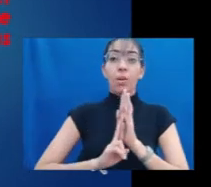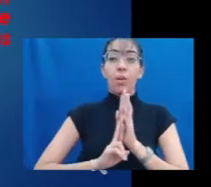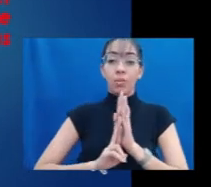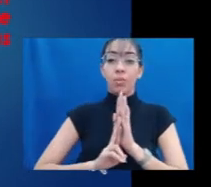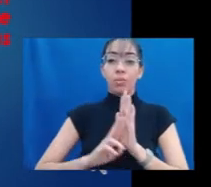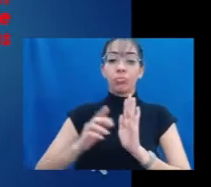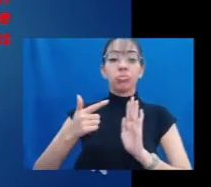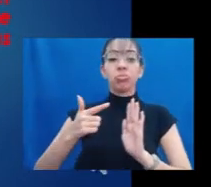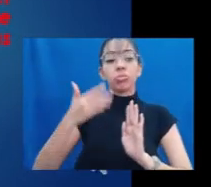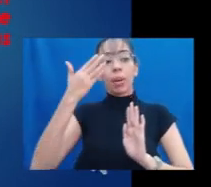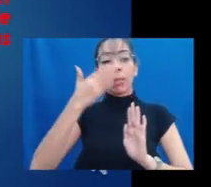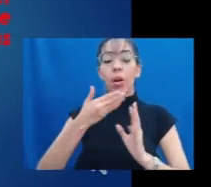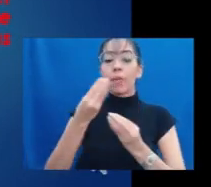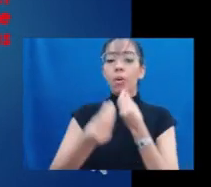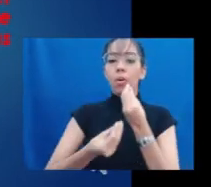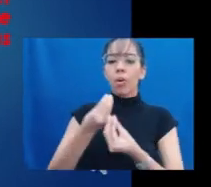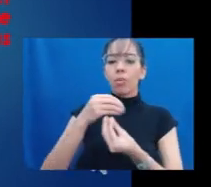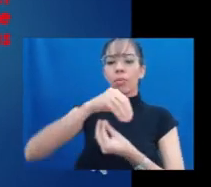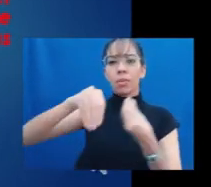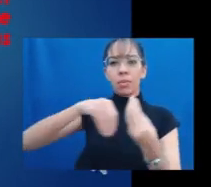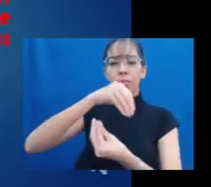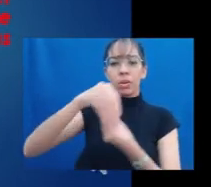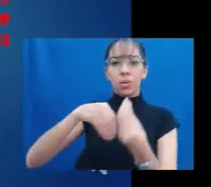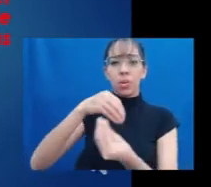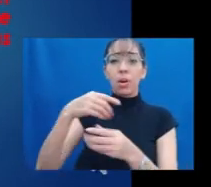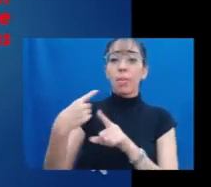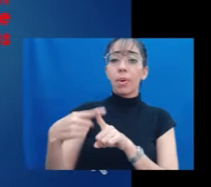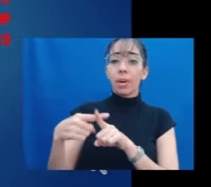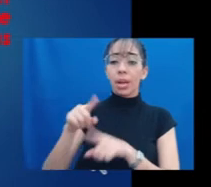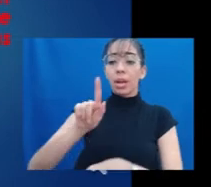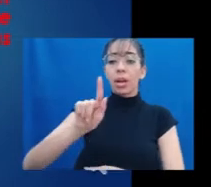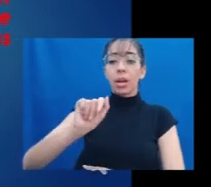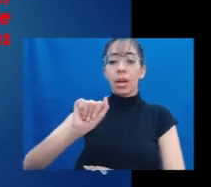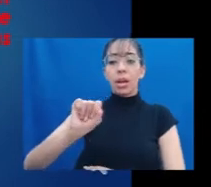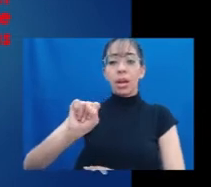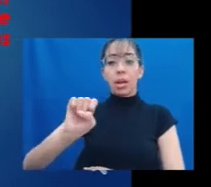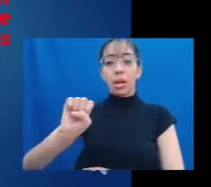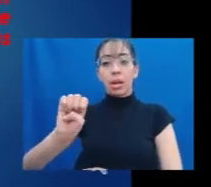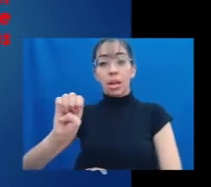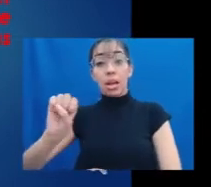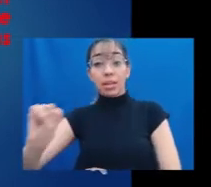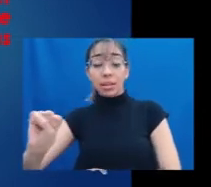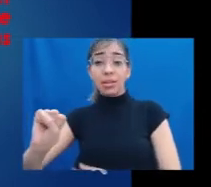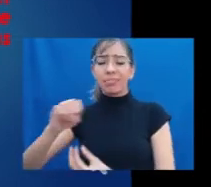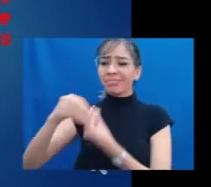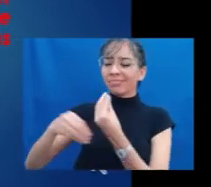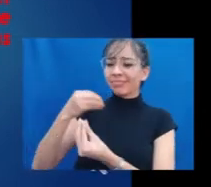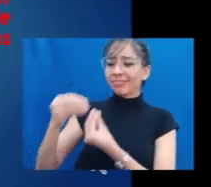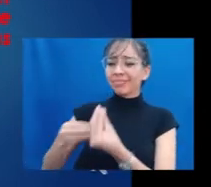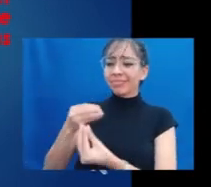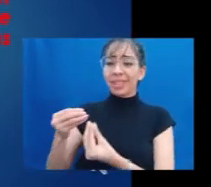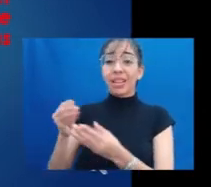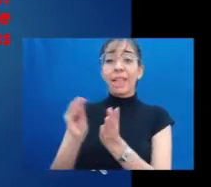nesse relatório, não constava que o armazenamento da mistura de gases em um tanque de aço projetado para ar comprimido estava